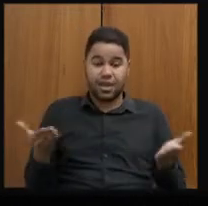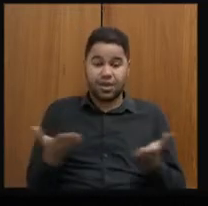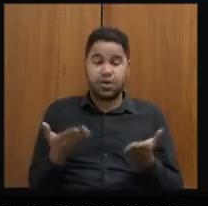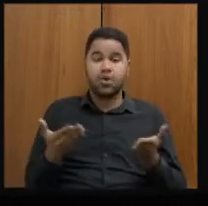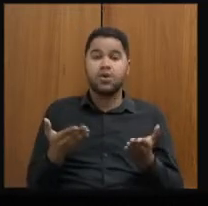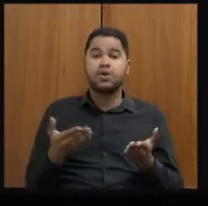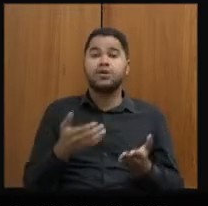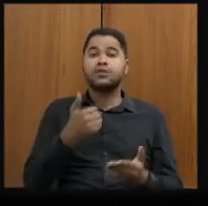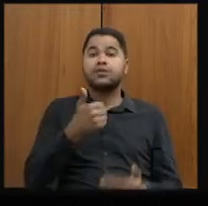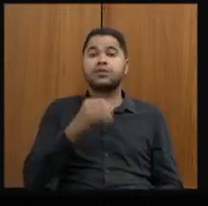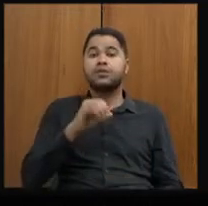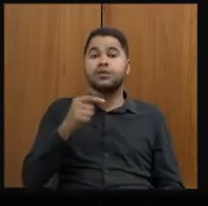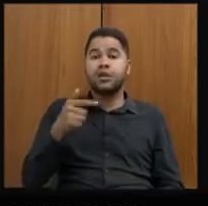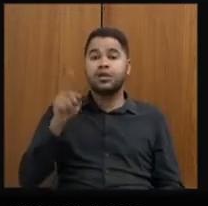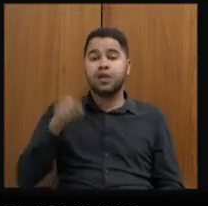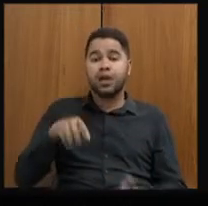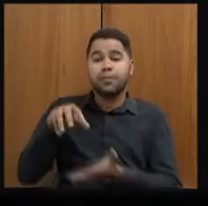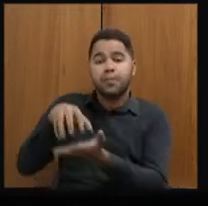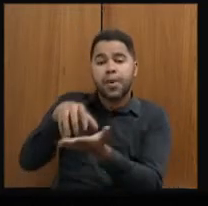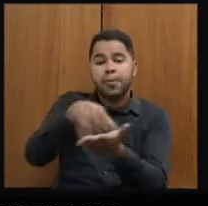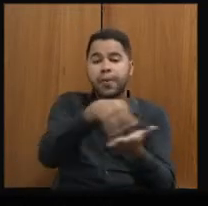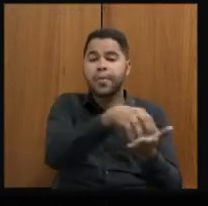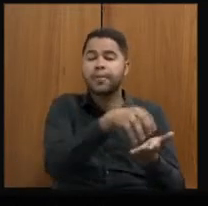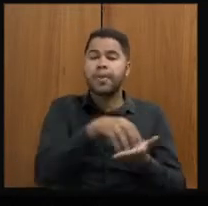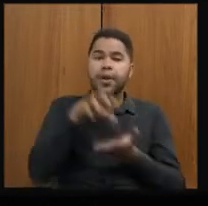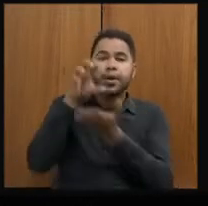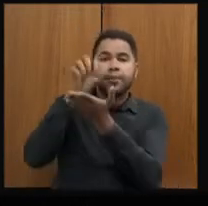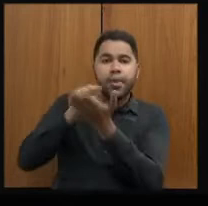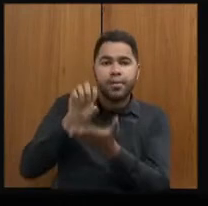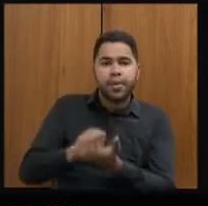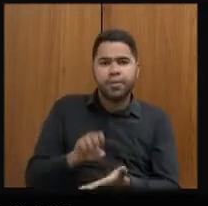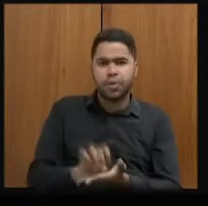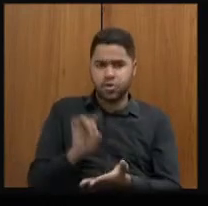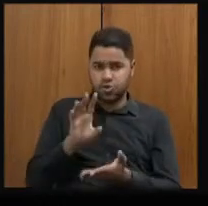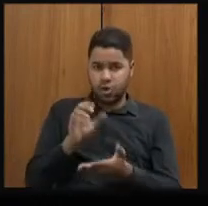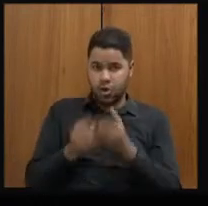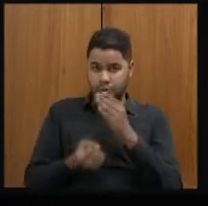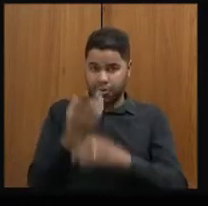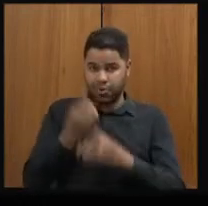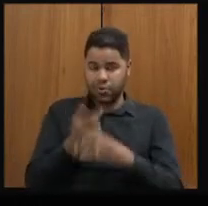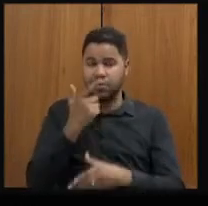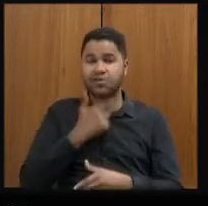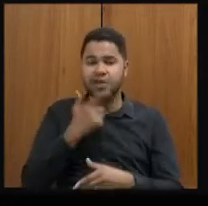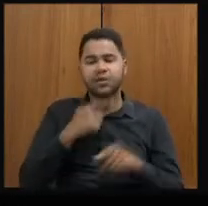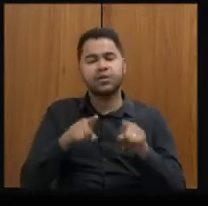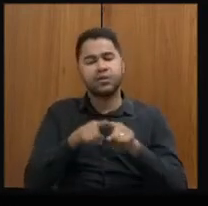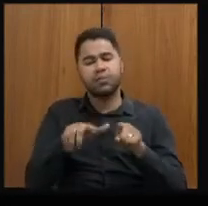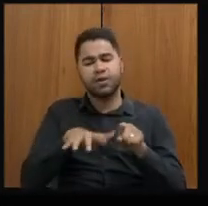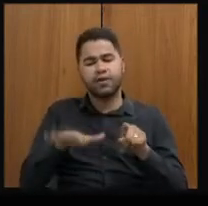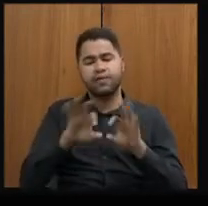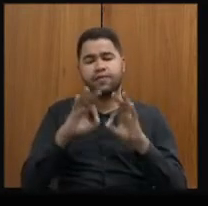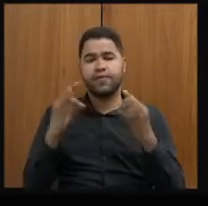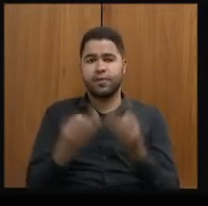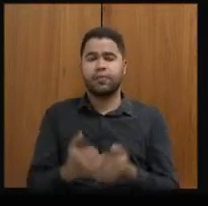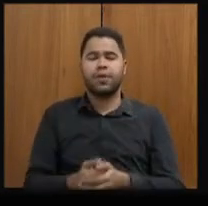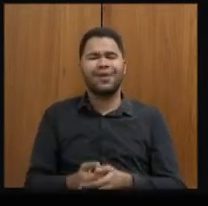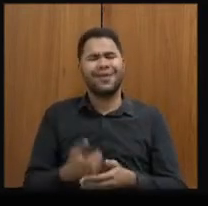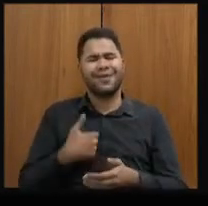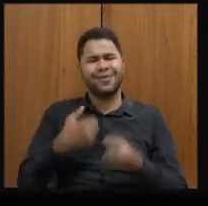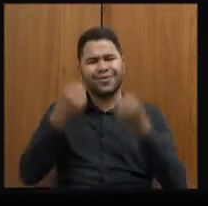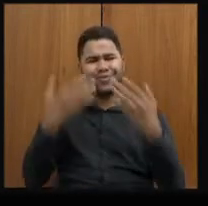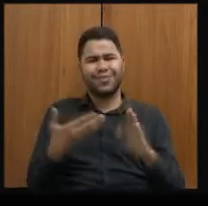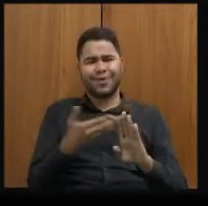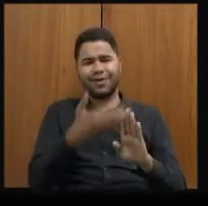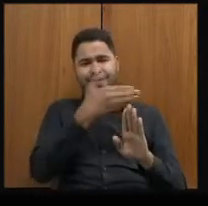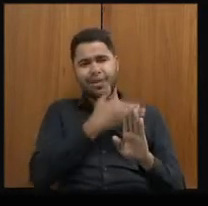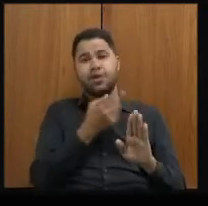novos registros de estabelecimentos é na produção Não só de queijo mas água indústrias familiares é aquilo que eu falei no